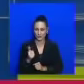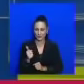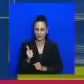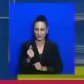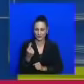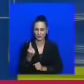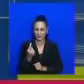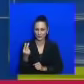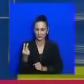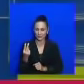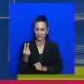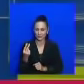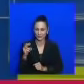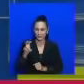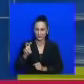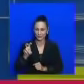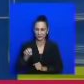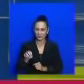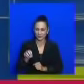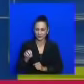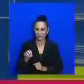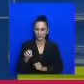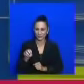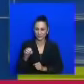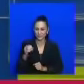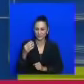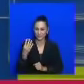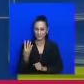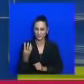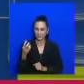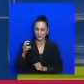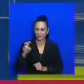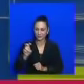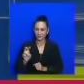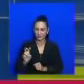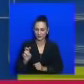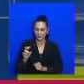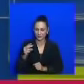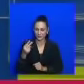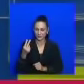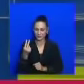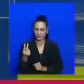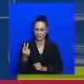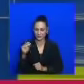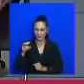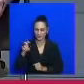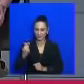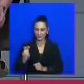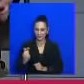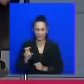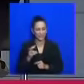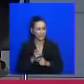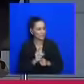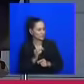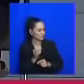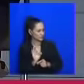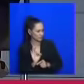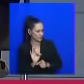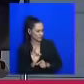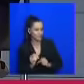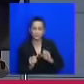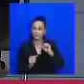11, 12, 50, 45 e 25. Auditoras,